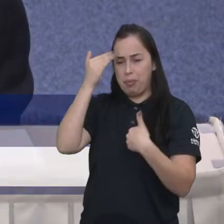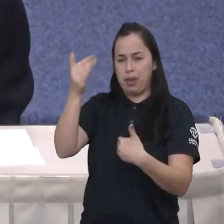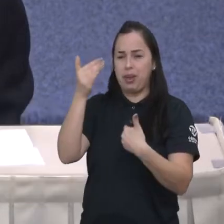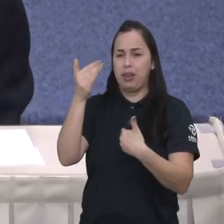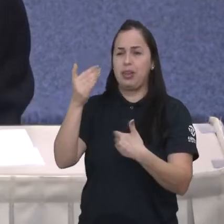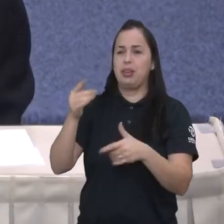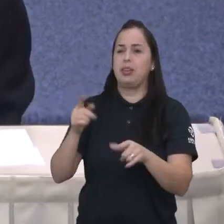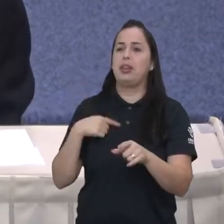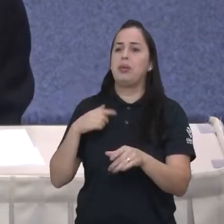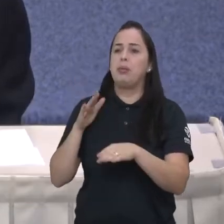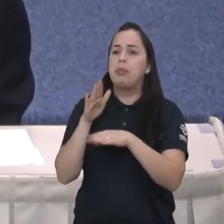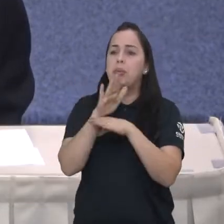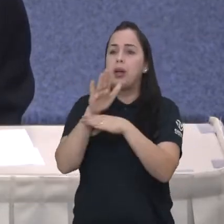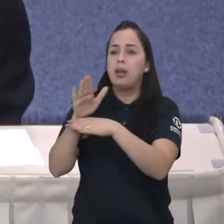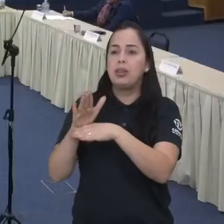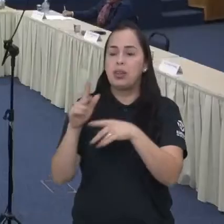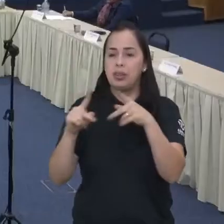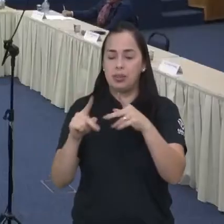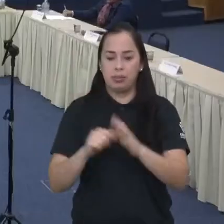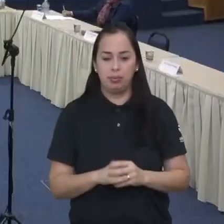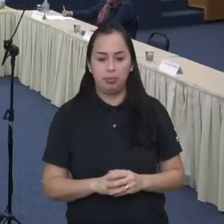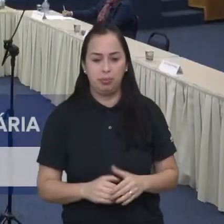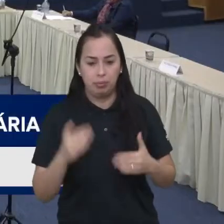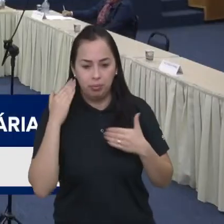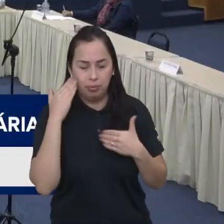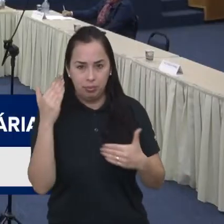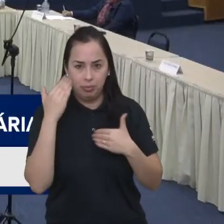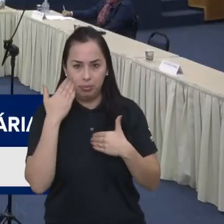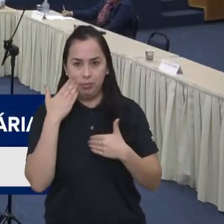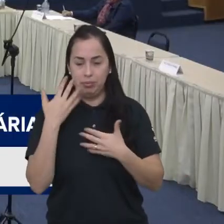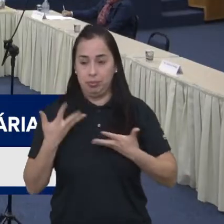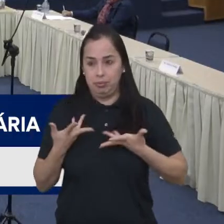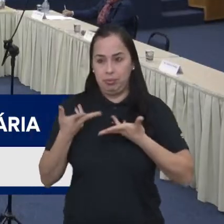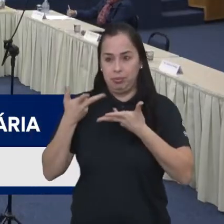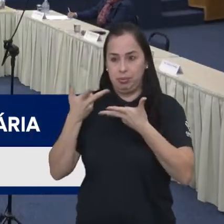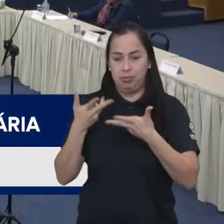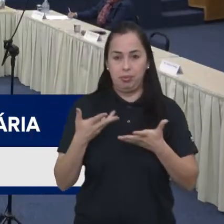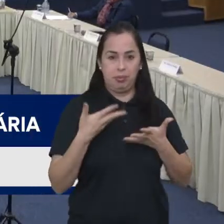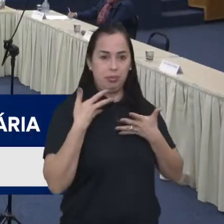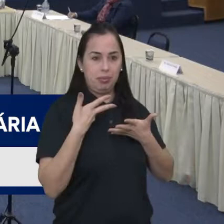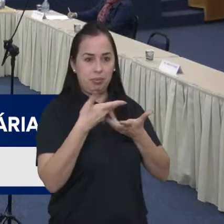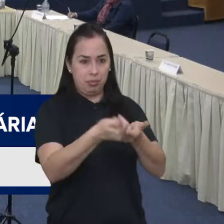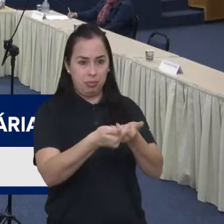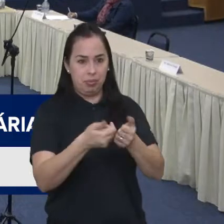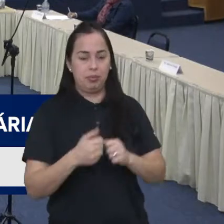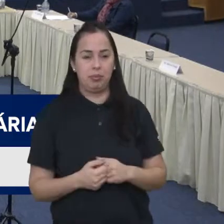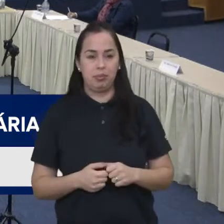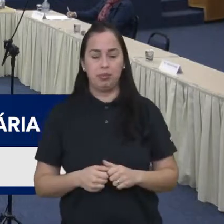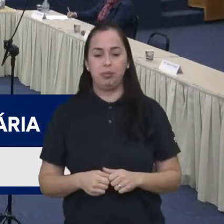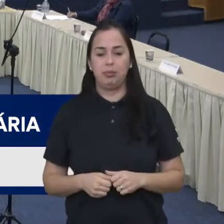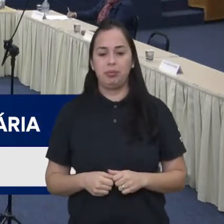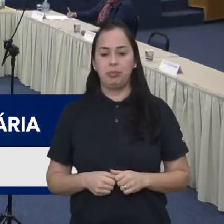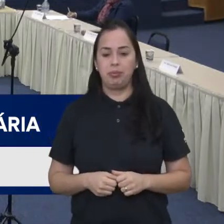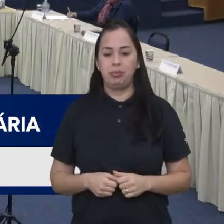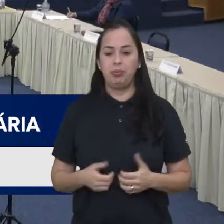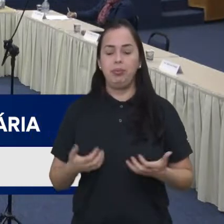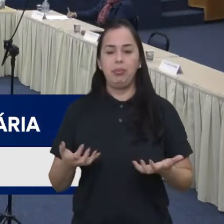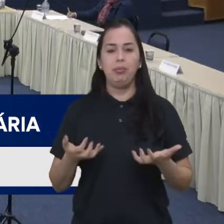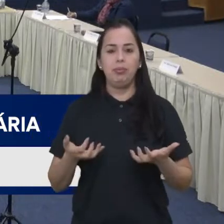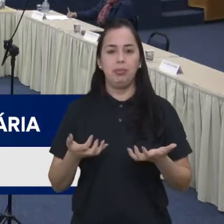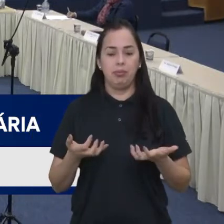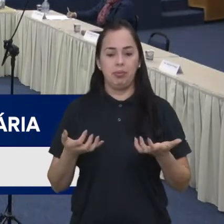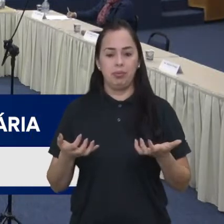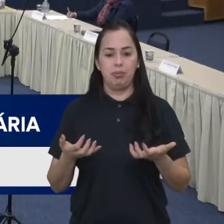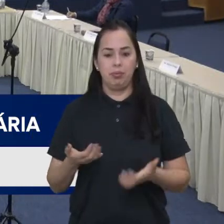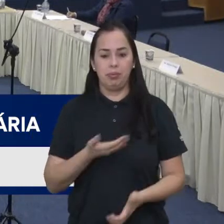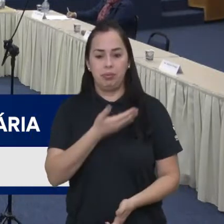Campos e buscando soluções para a cidade. Eu que agradeço, vereador, muito obrigado pelo convite, pela oportunidade. Imagina. Quero